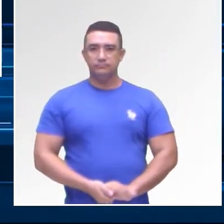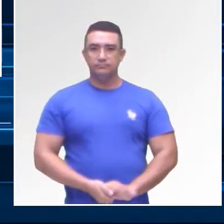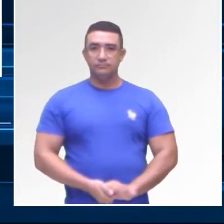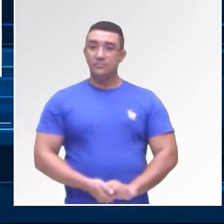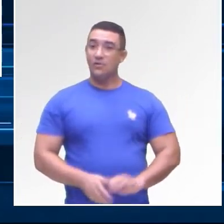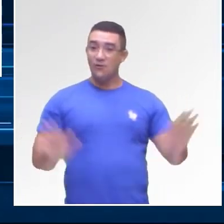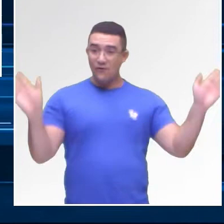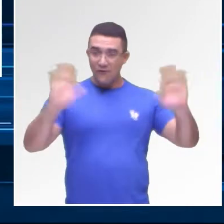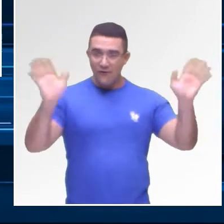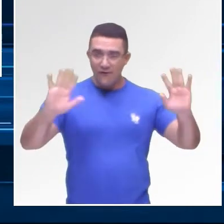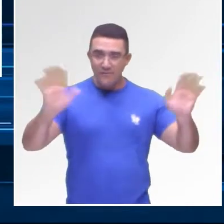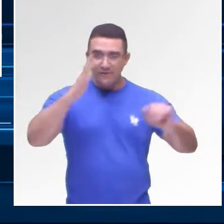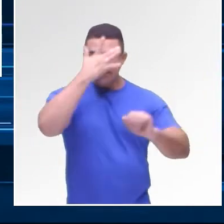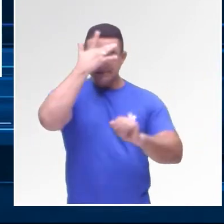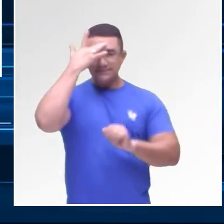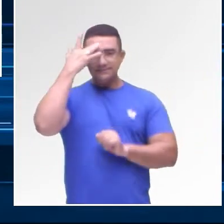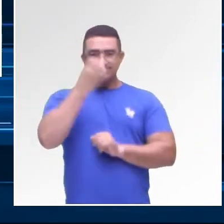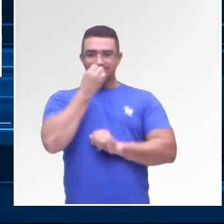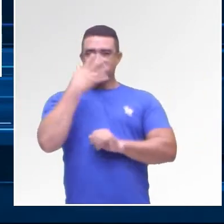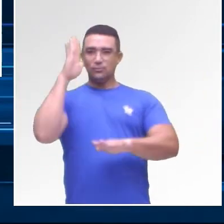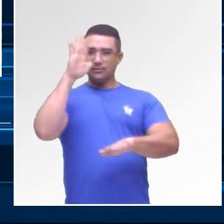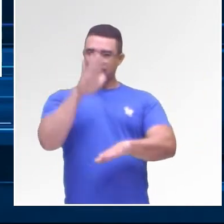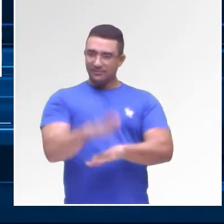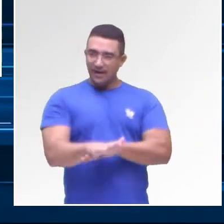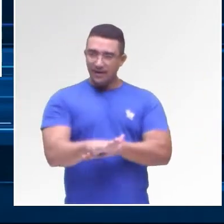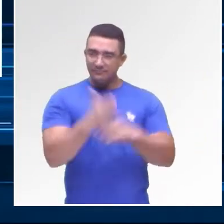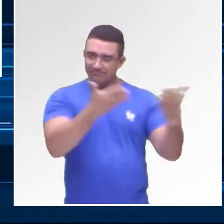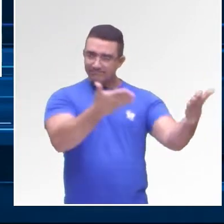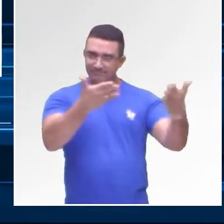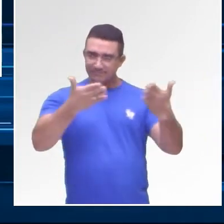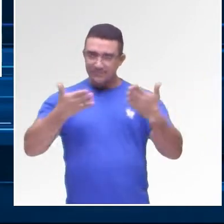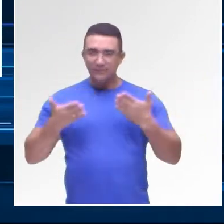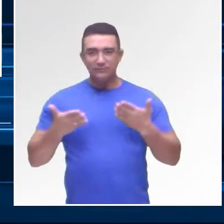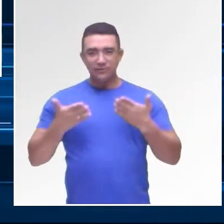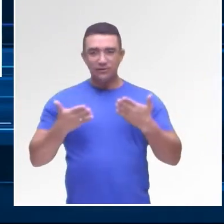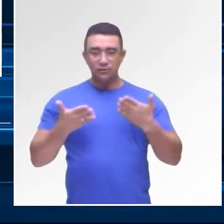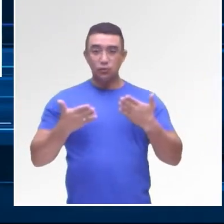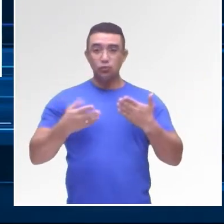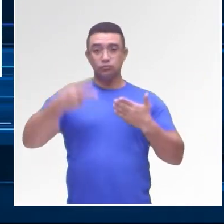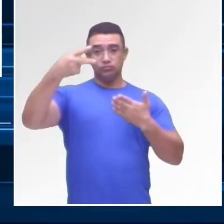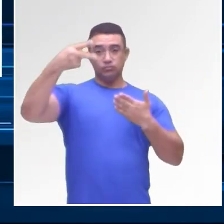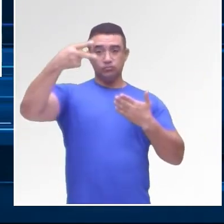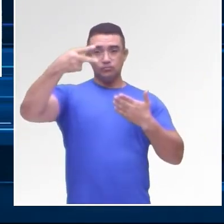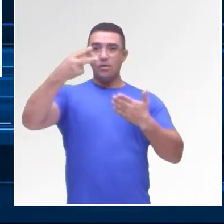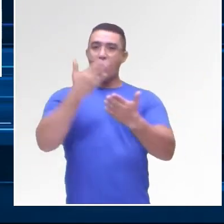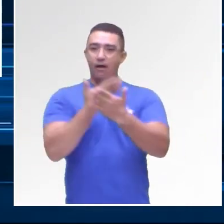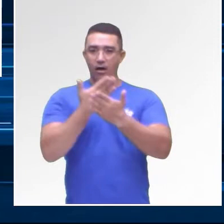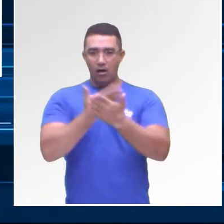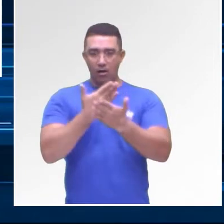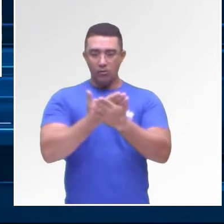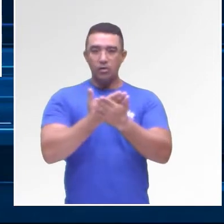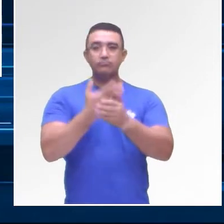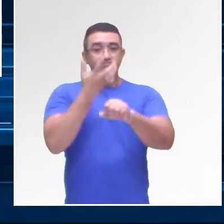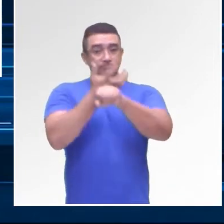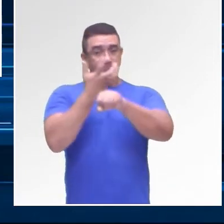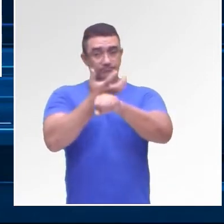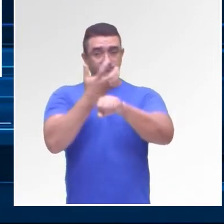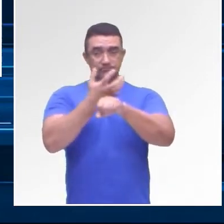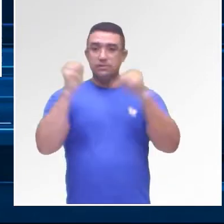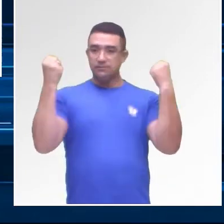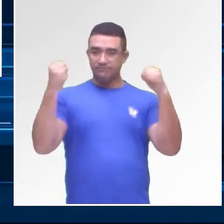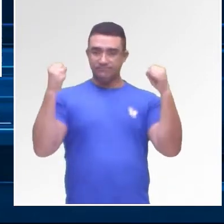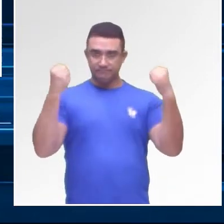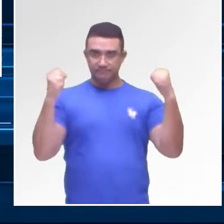Oi, gente! Boa tarde! Sejam bem-vindos à nossa segunda aula do componente de Educação